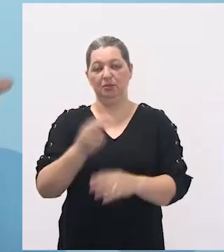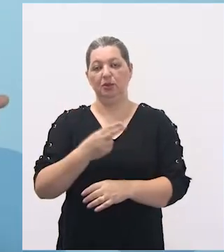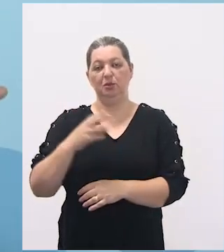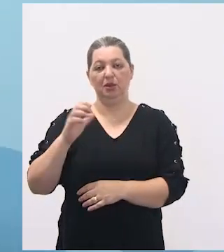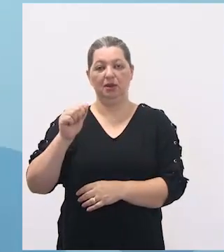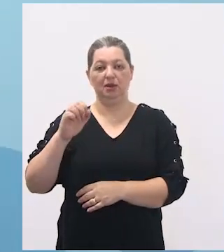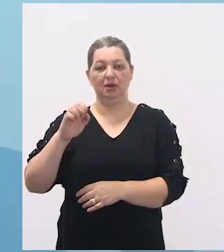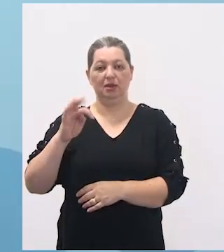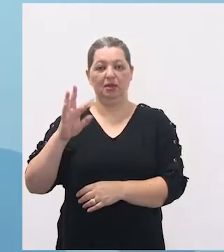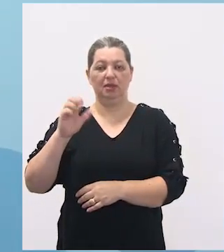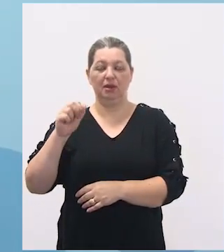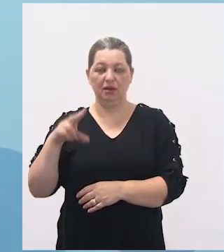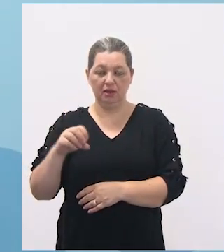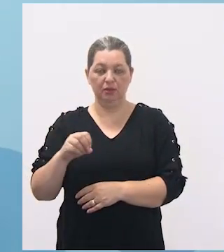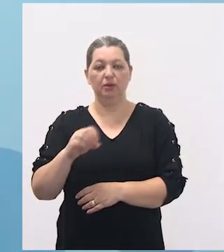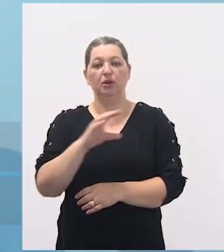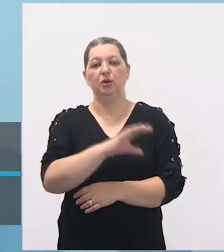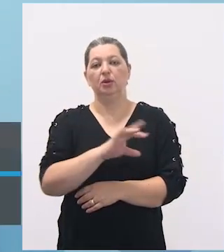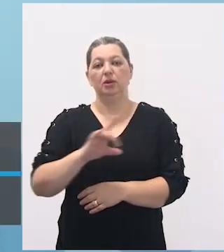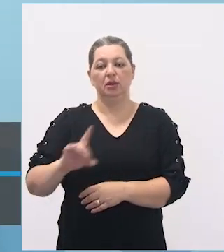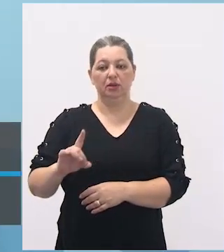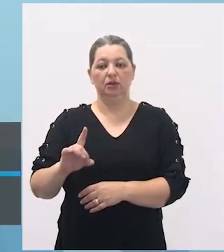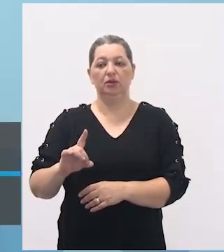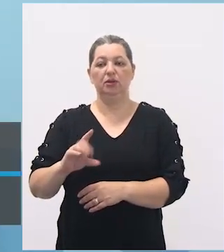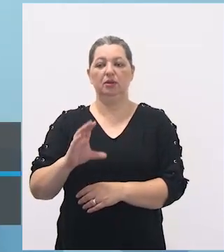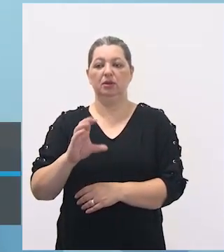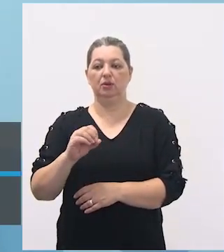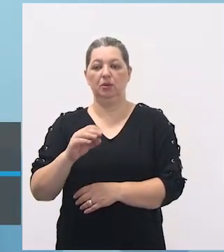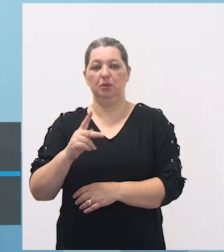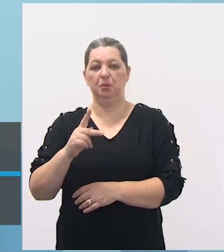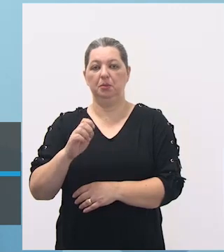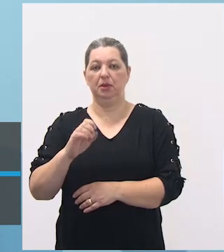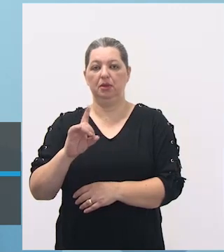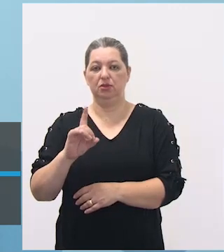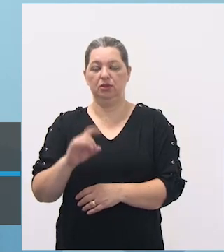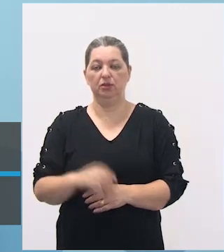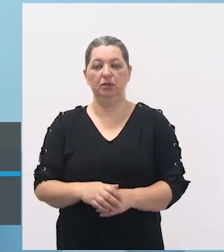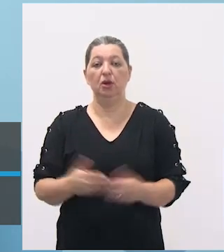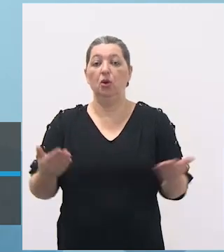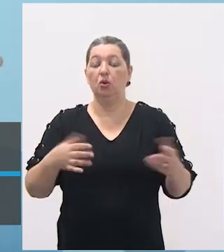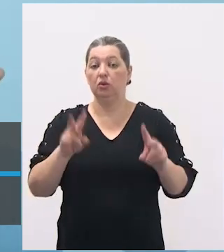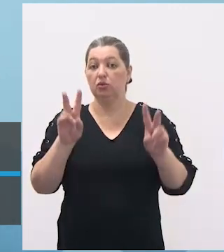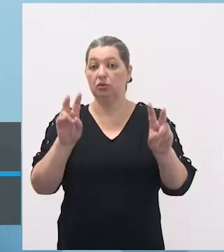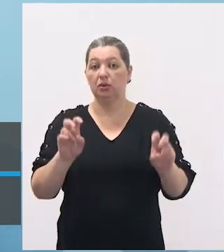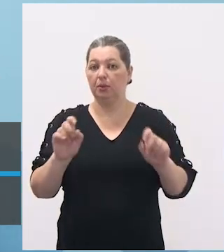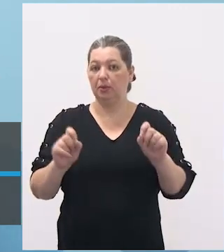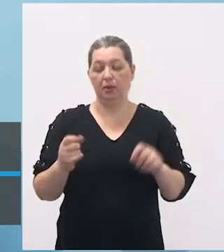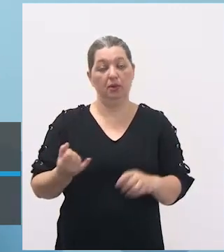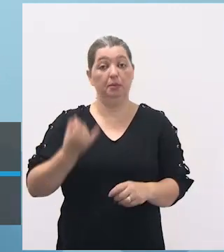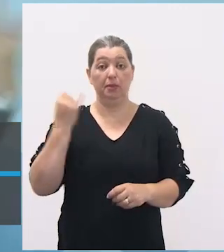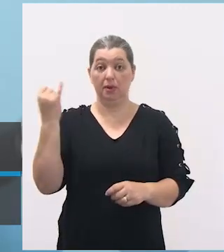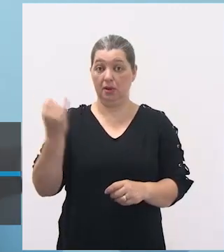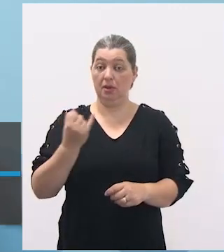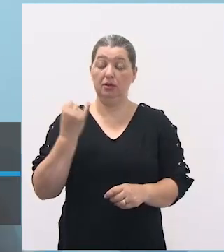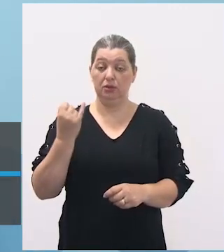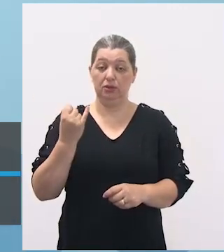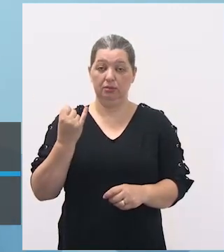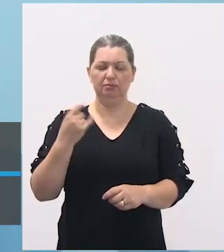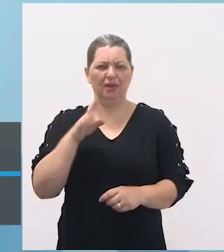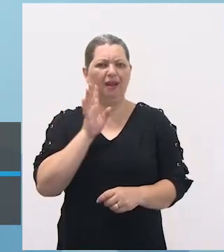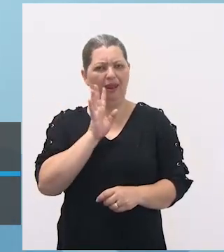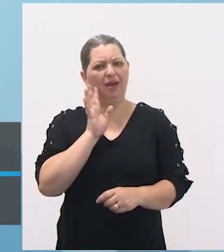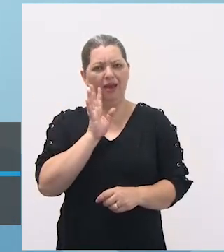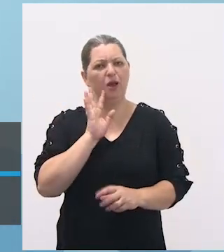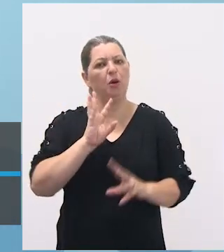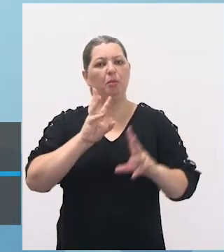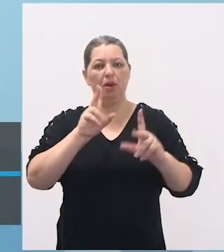estou coordenador da COPED e hoje a gente vai falar sobre um tema muito importante e muito bacana para toda a